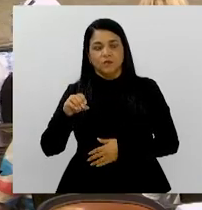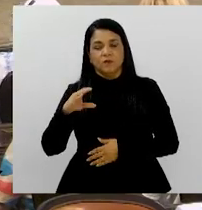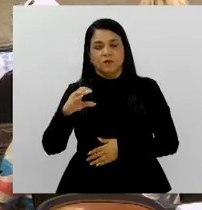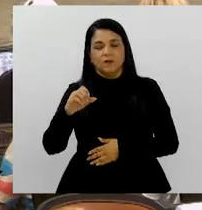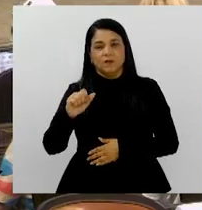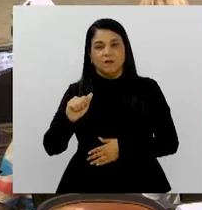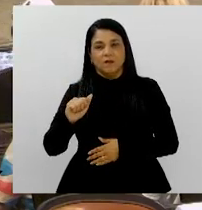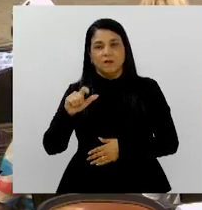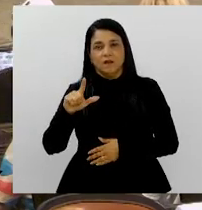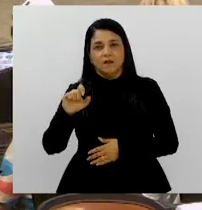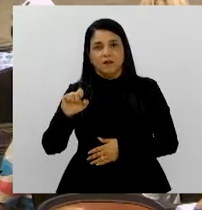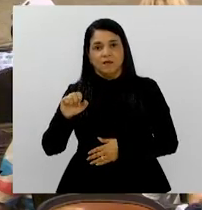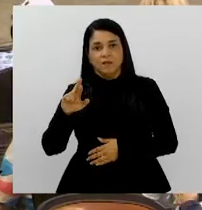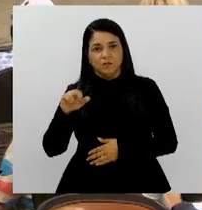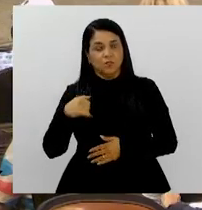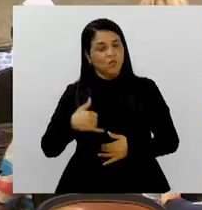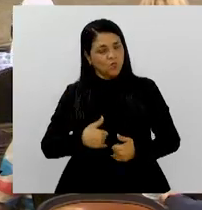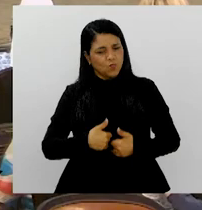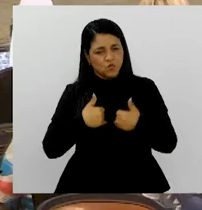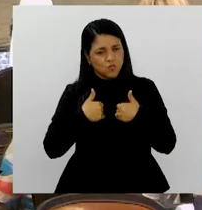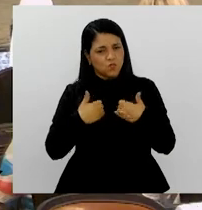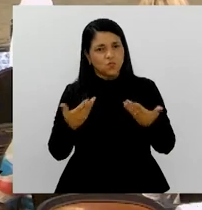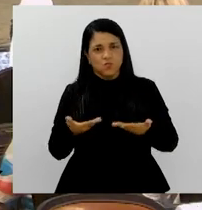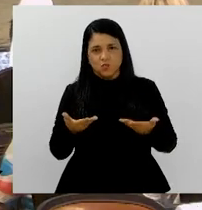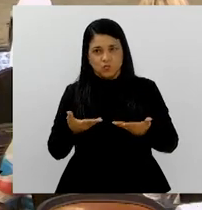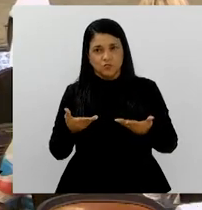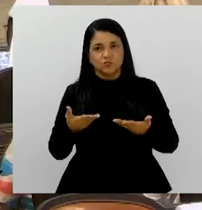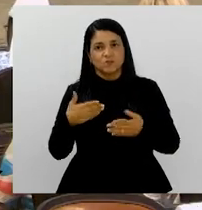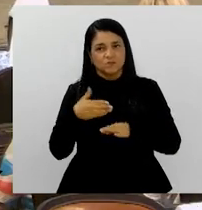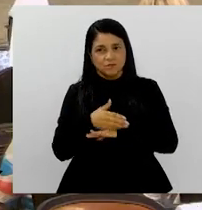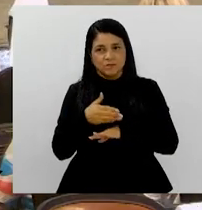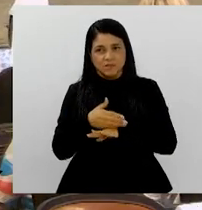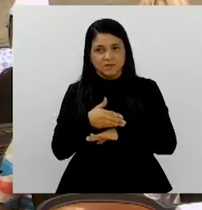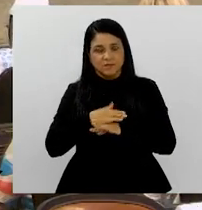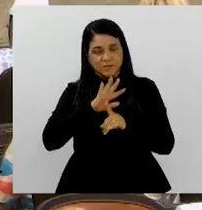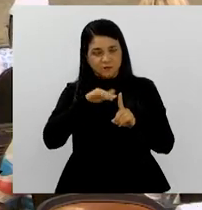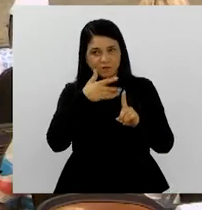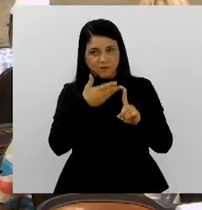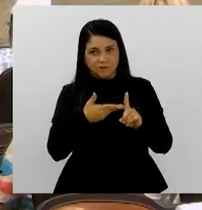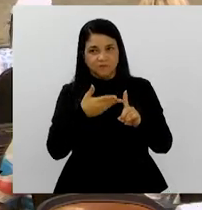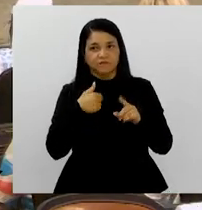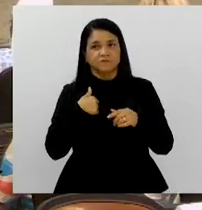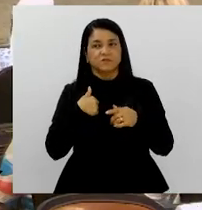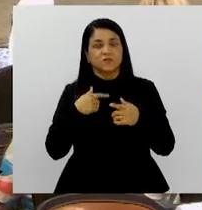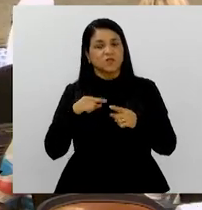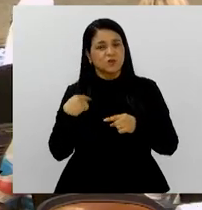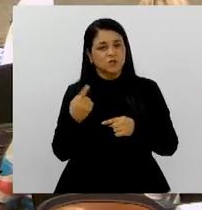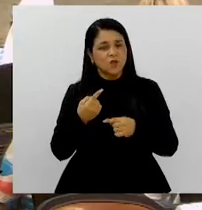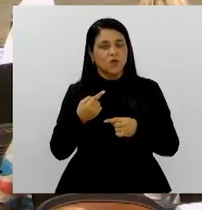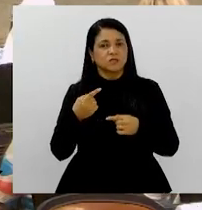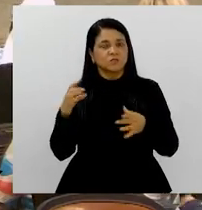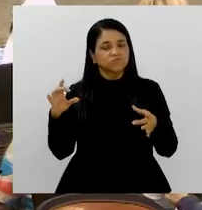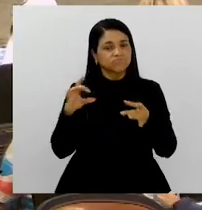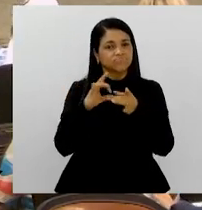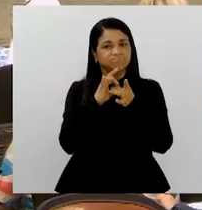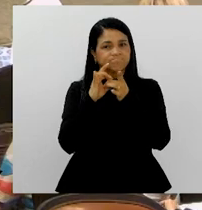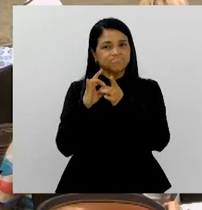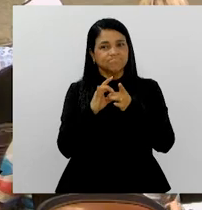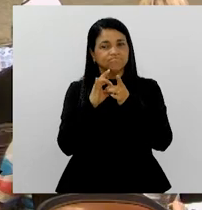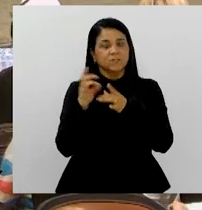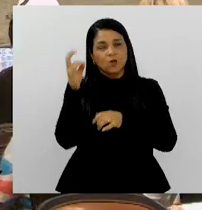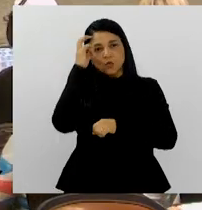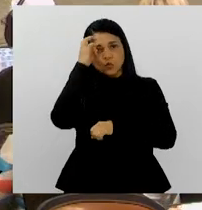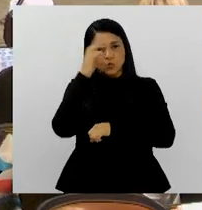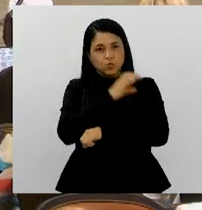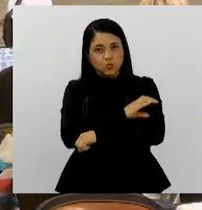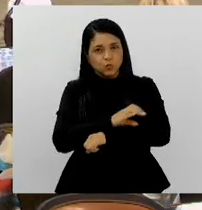aqui diante de vocês. Eu acho que a gente é uma engrenagem nessa máquina cultural brasileira. Eu